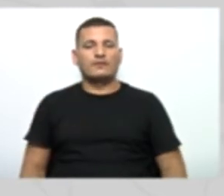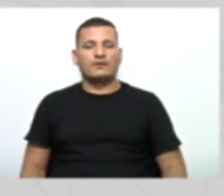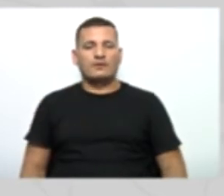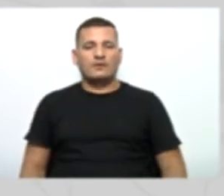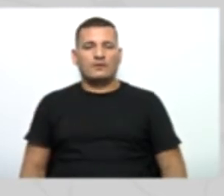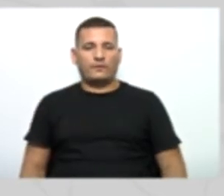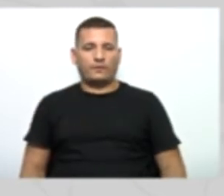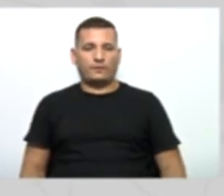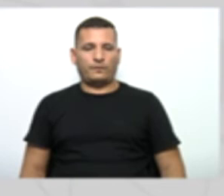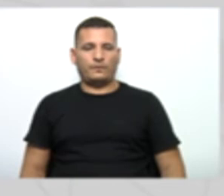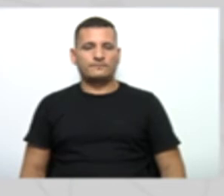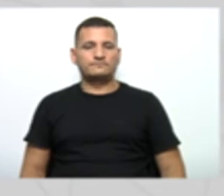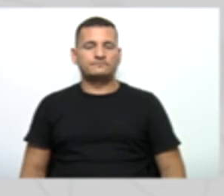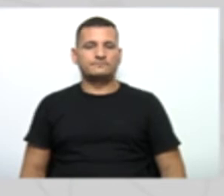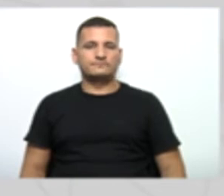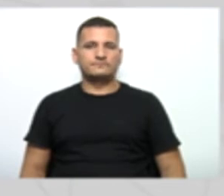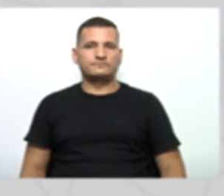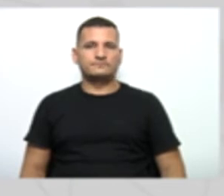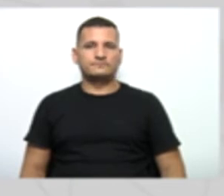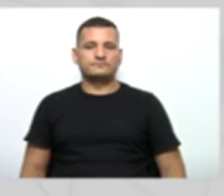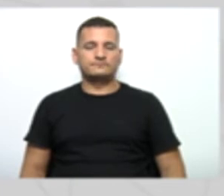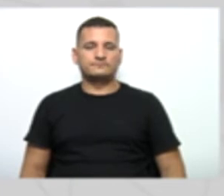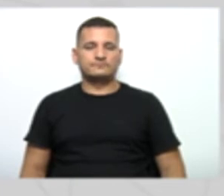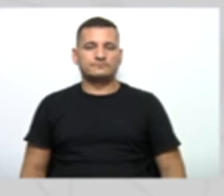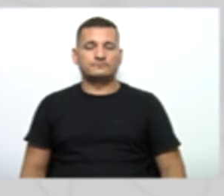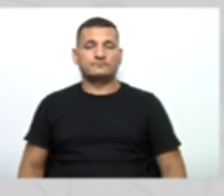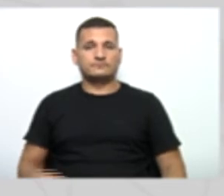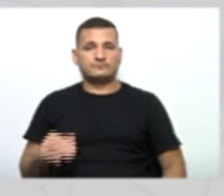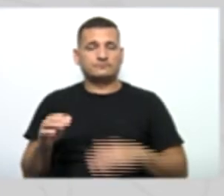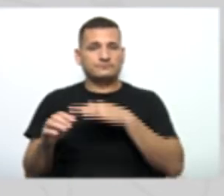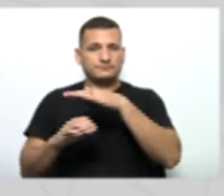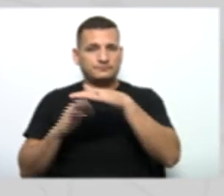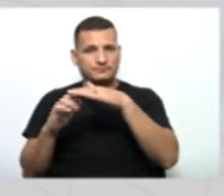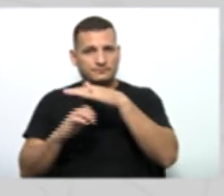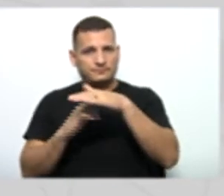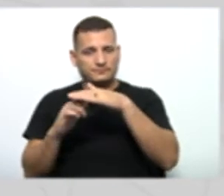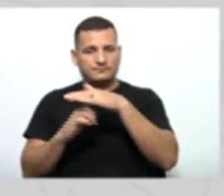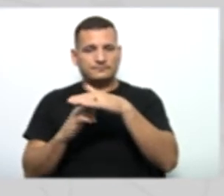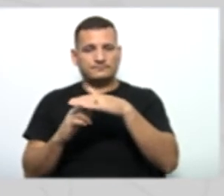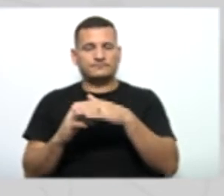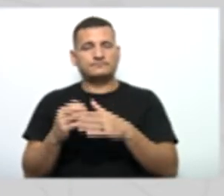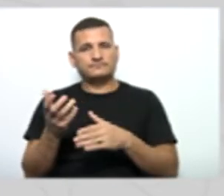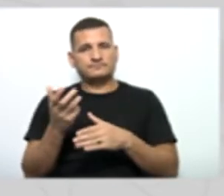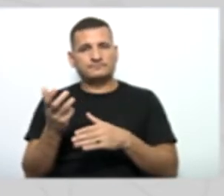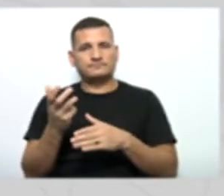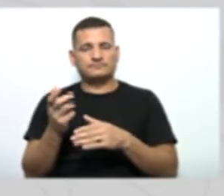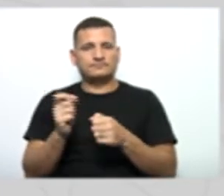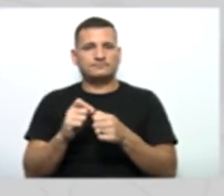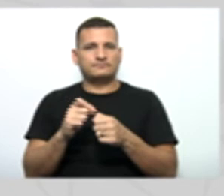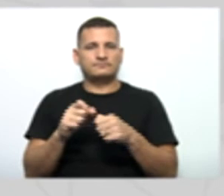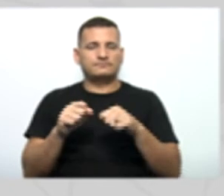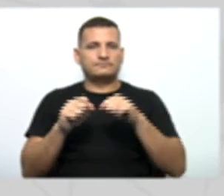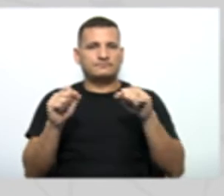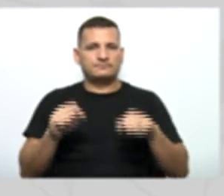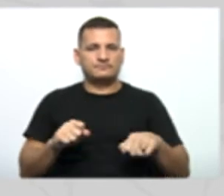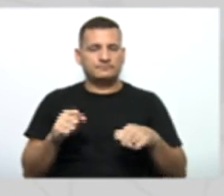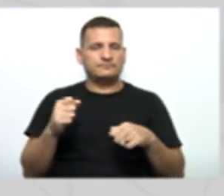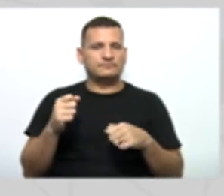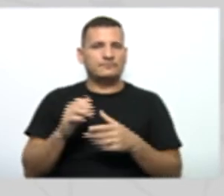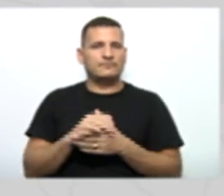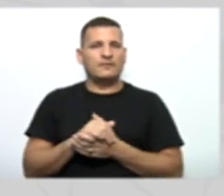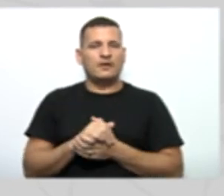certo? Olha aí o problema. Uma concessionária, né, deseja criar um sistema para o seu